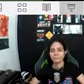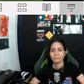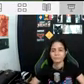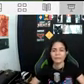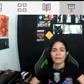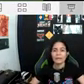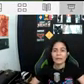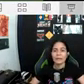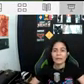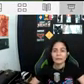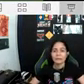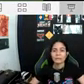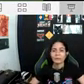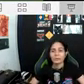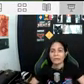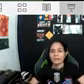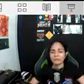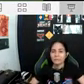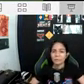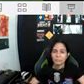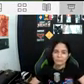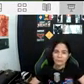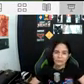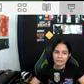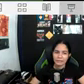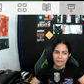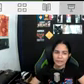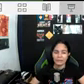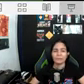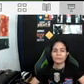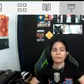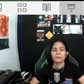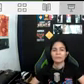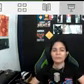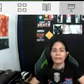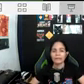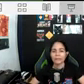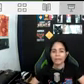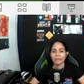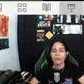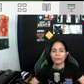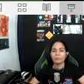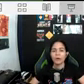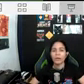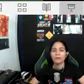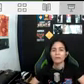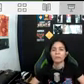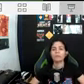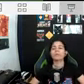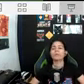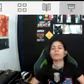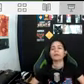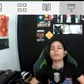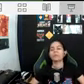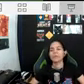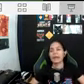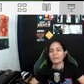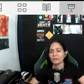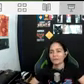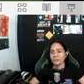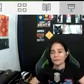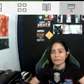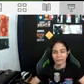bom? Então, dois mitos sobre fazer ciência. Um deles é: não importa como vou coletar